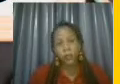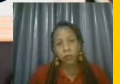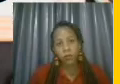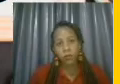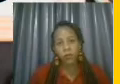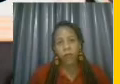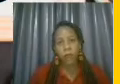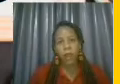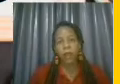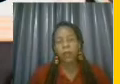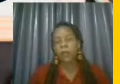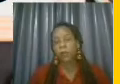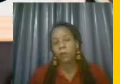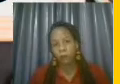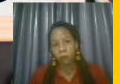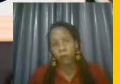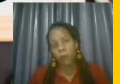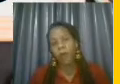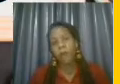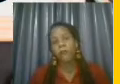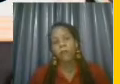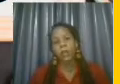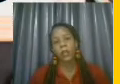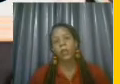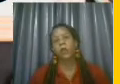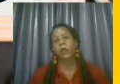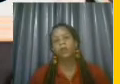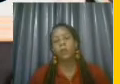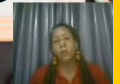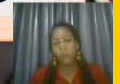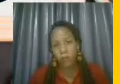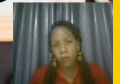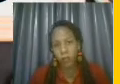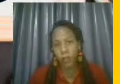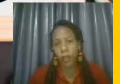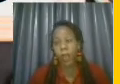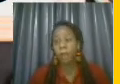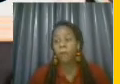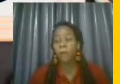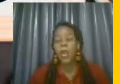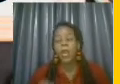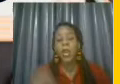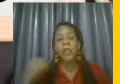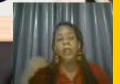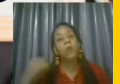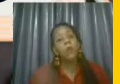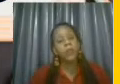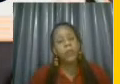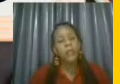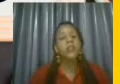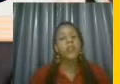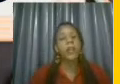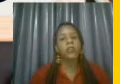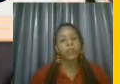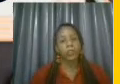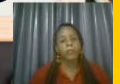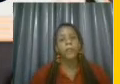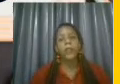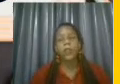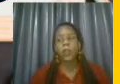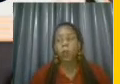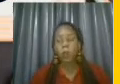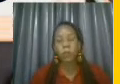Os índios, né, que já moravam aqui quando os portugueses chegaram, eles eram muito